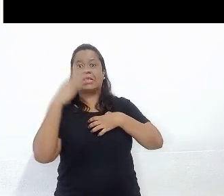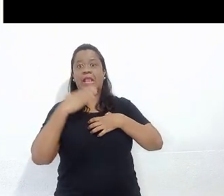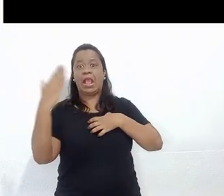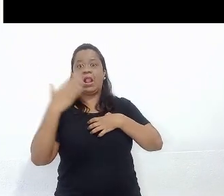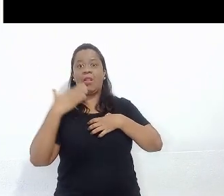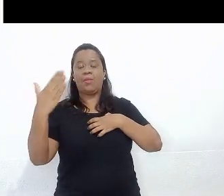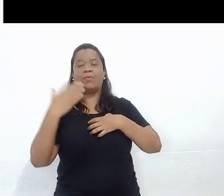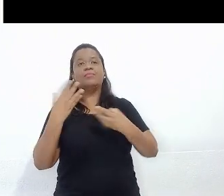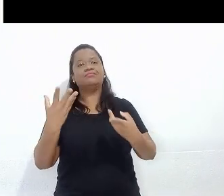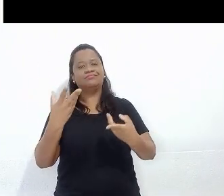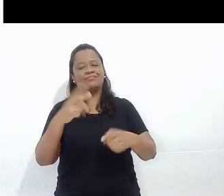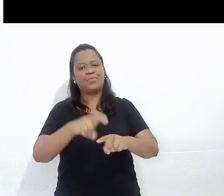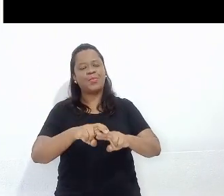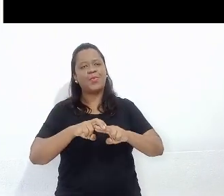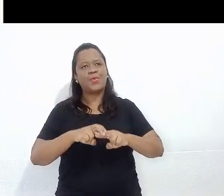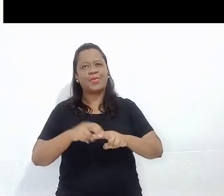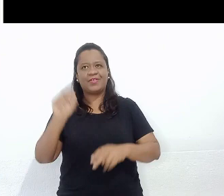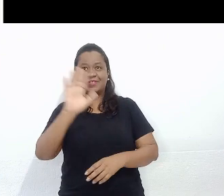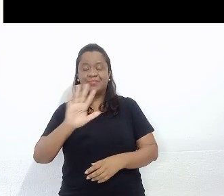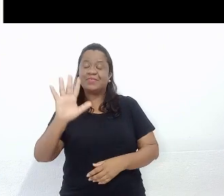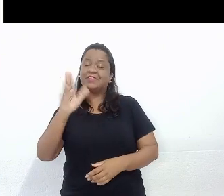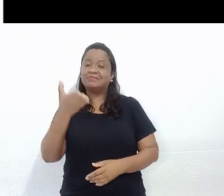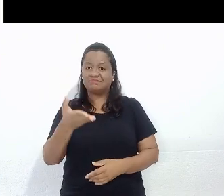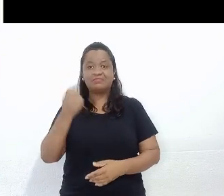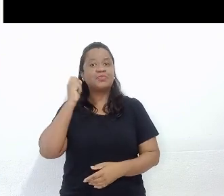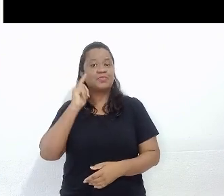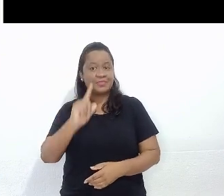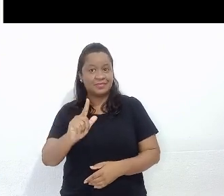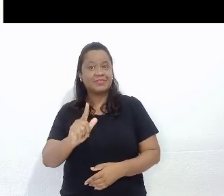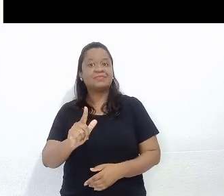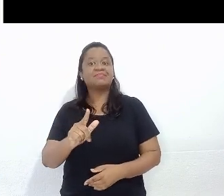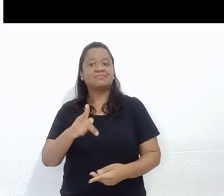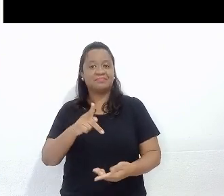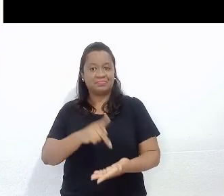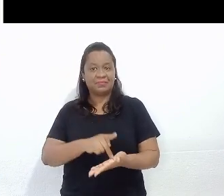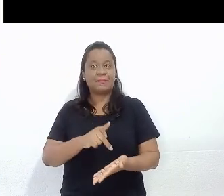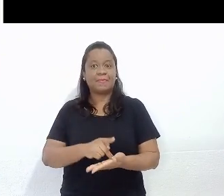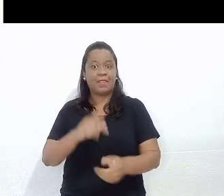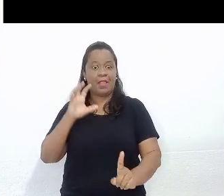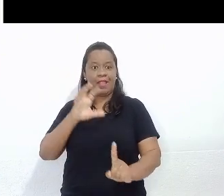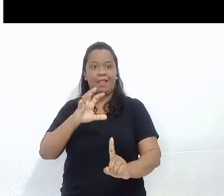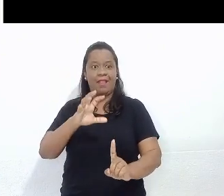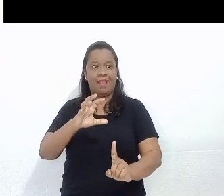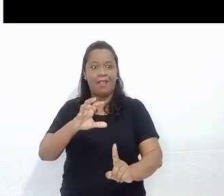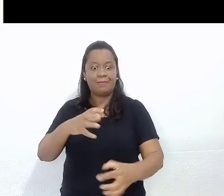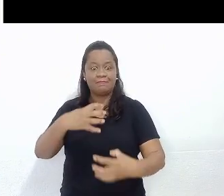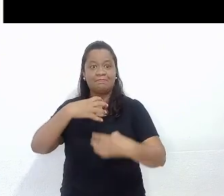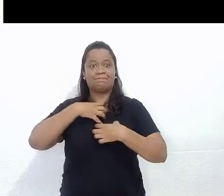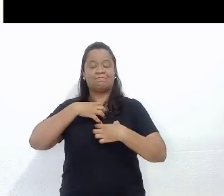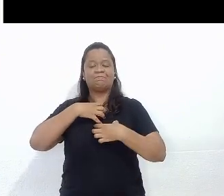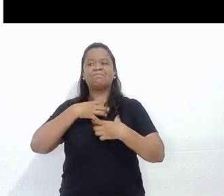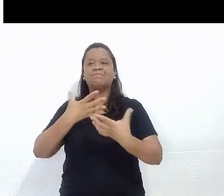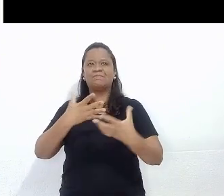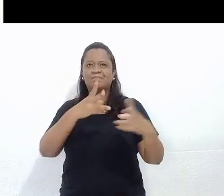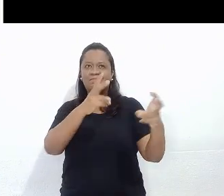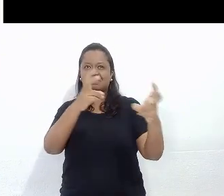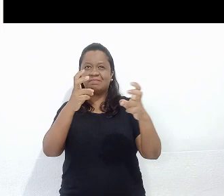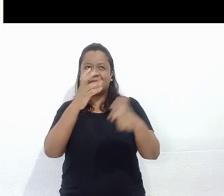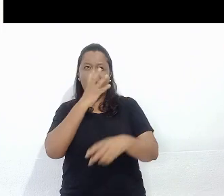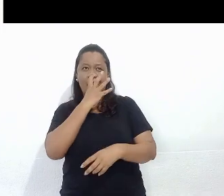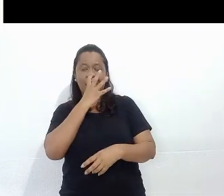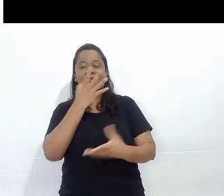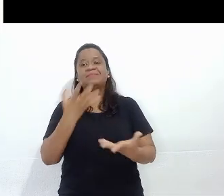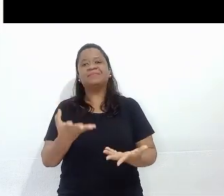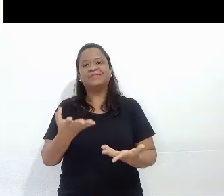conseguiu isso, realmente passa isso para a gente. Né? Então isso é o grande papel do diretor de fotografia, transformar em